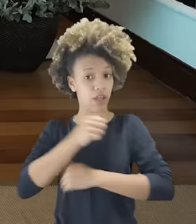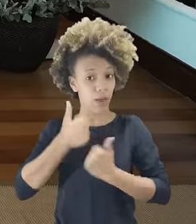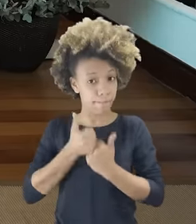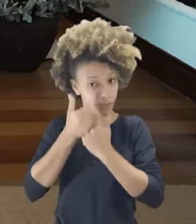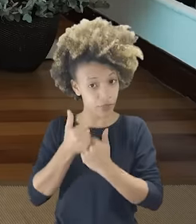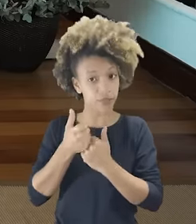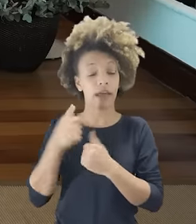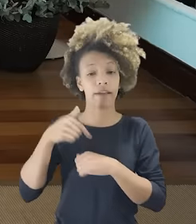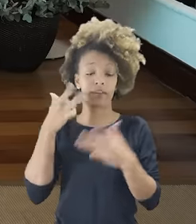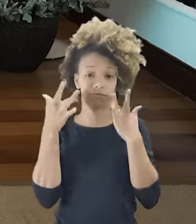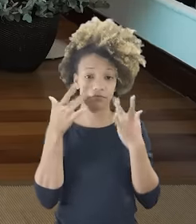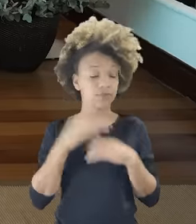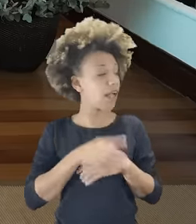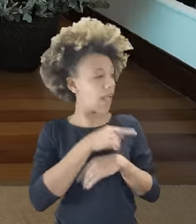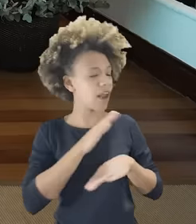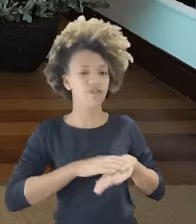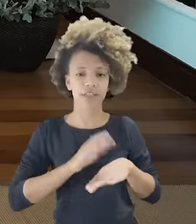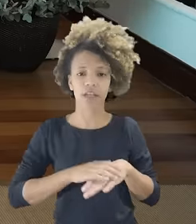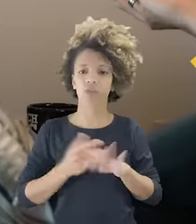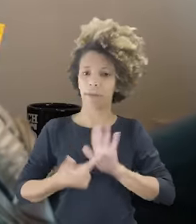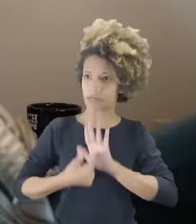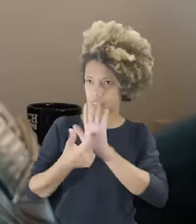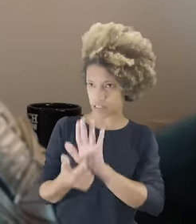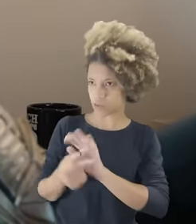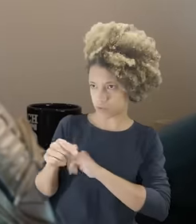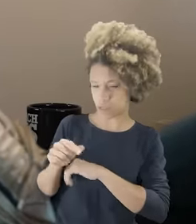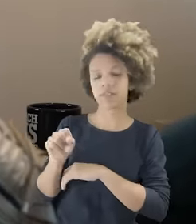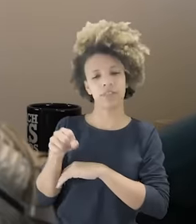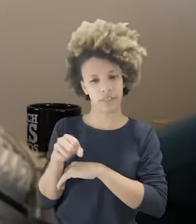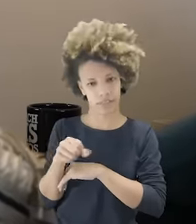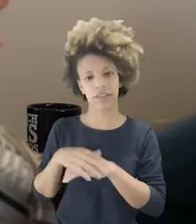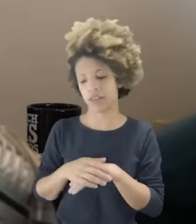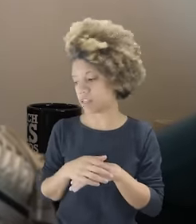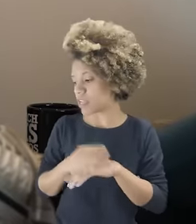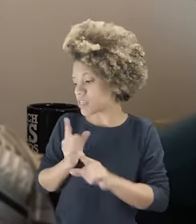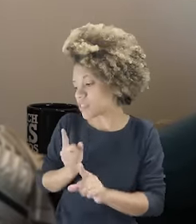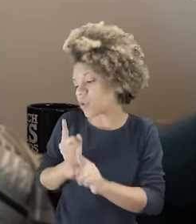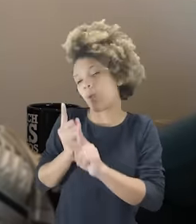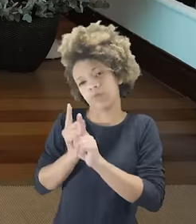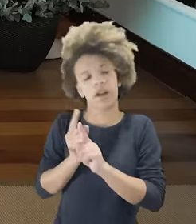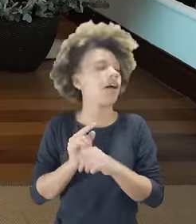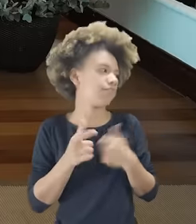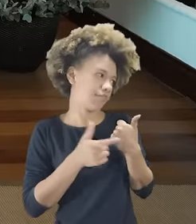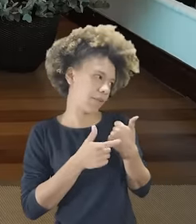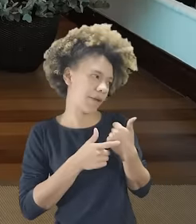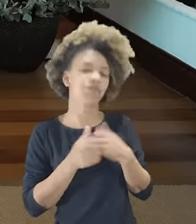apoiando minha peça aqui no Rio de Janeiro ela estava aqui fazendo uma apresentação né Doutora a gente se encontrar